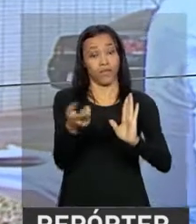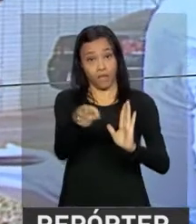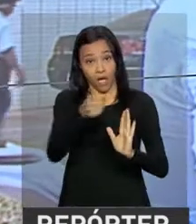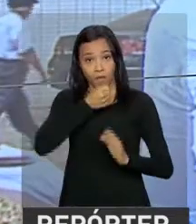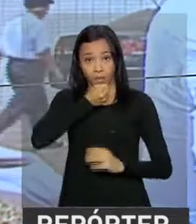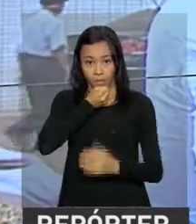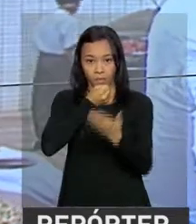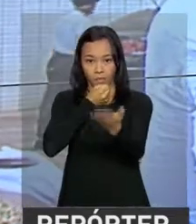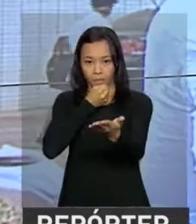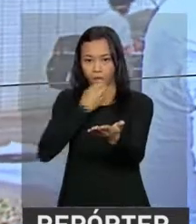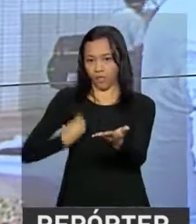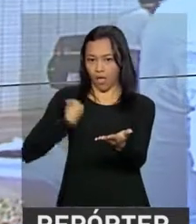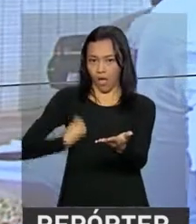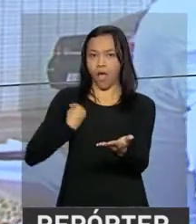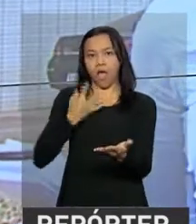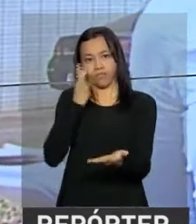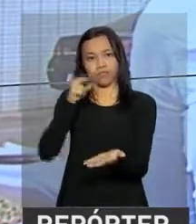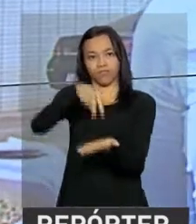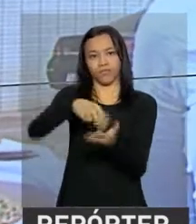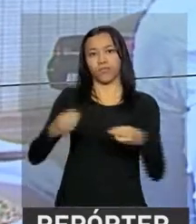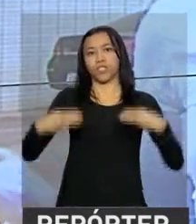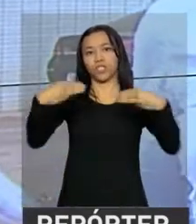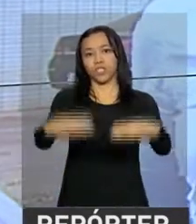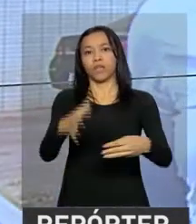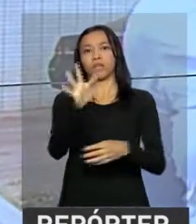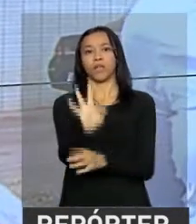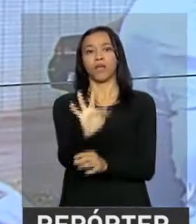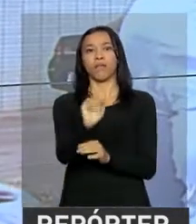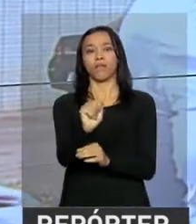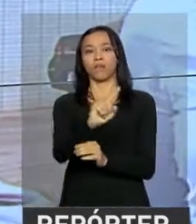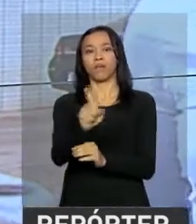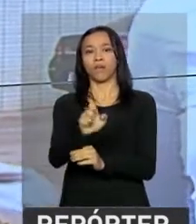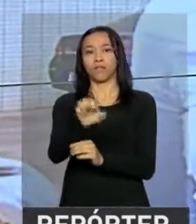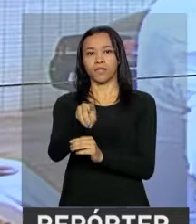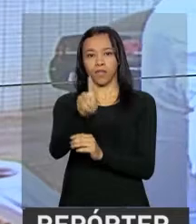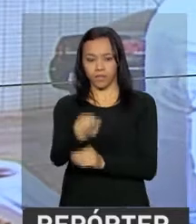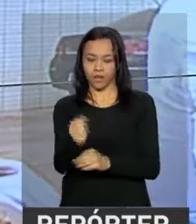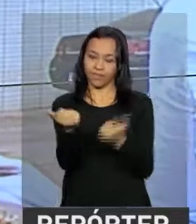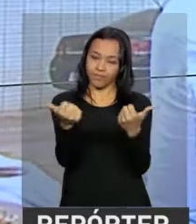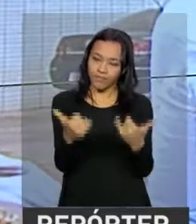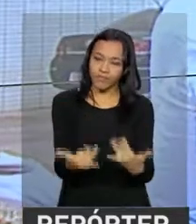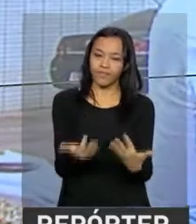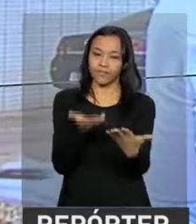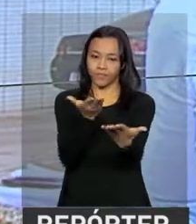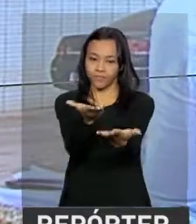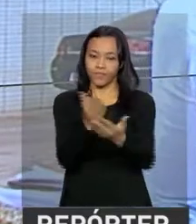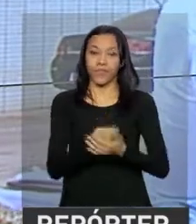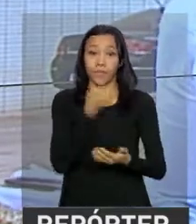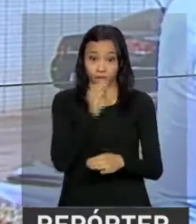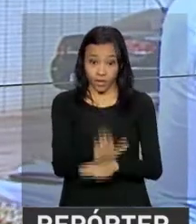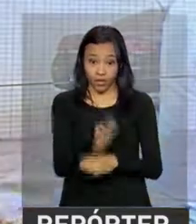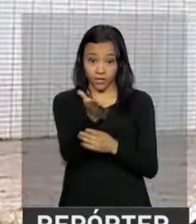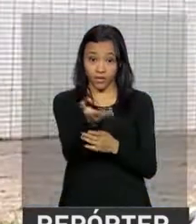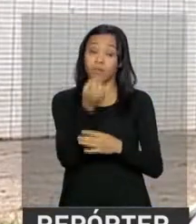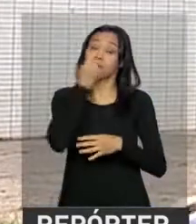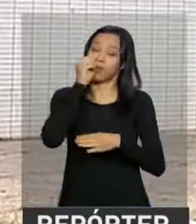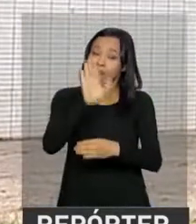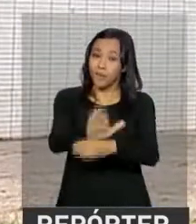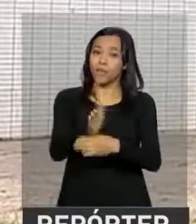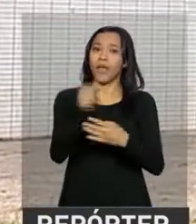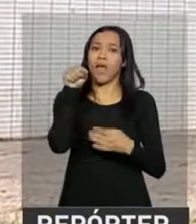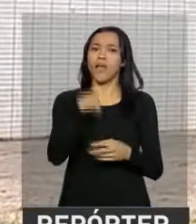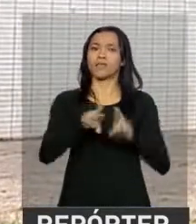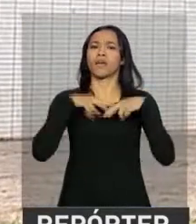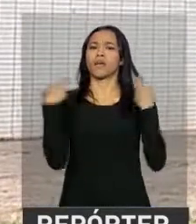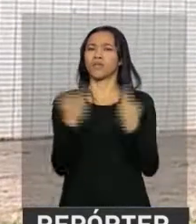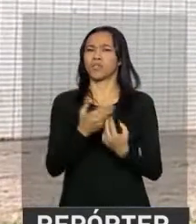acompanhando esse assunto lá no Ministério da Fazenda e tem as informações para a gente. Paola, boa tarde. Boa tarde, Leandro. Essa reunião